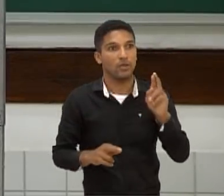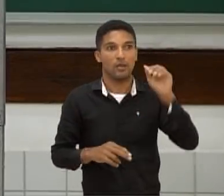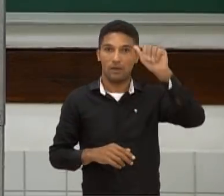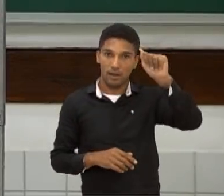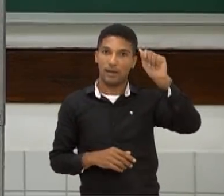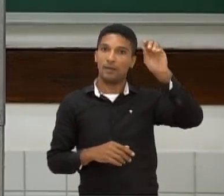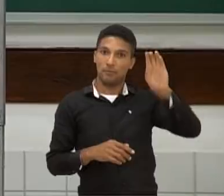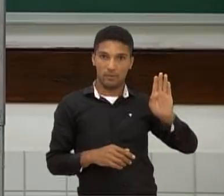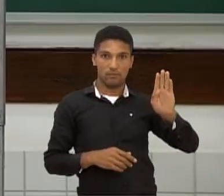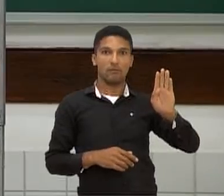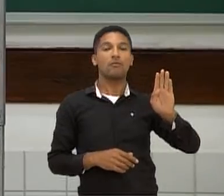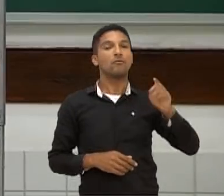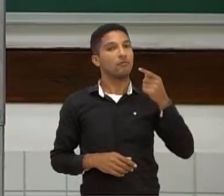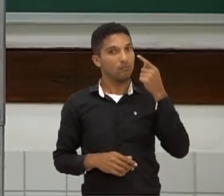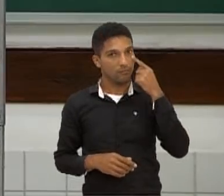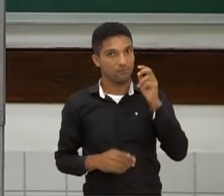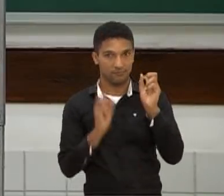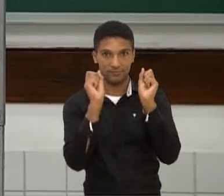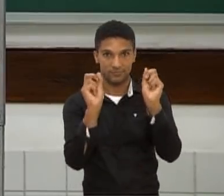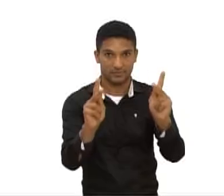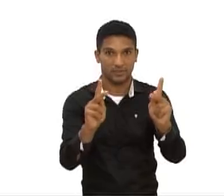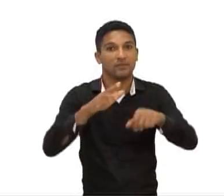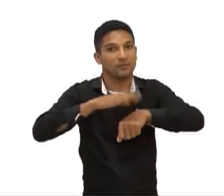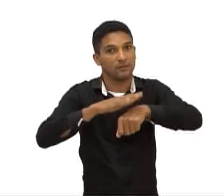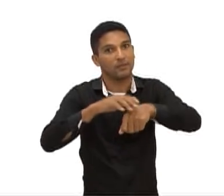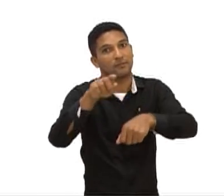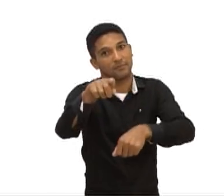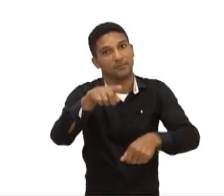de verdadeiro ou falso. Belezinha? Tempinho para vocês.